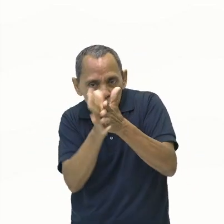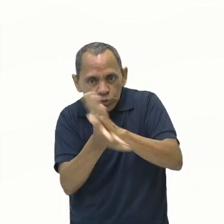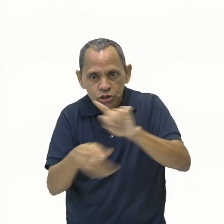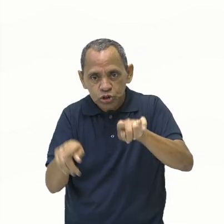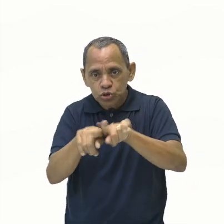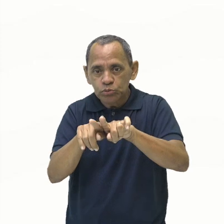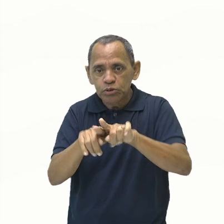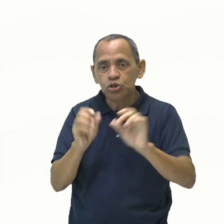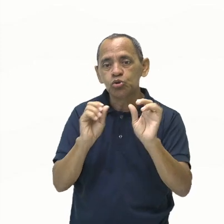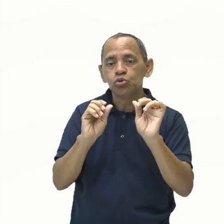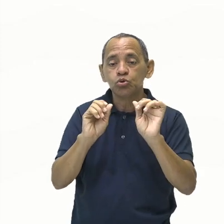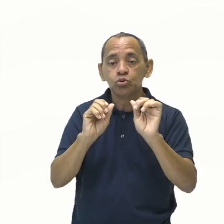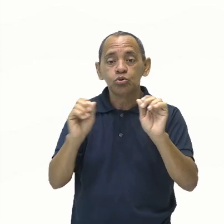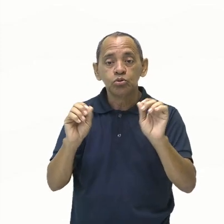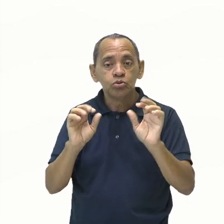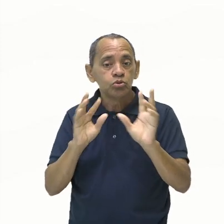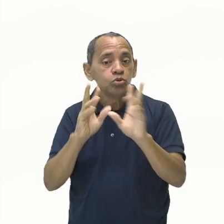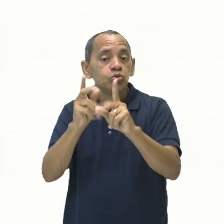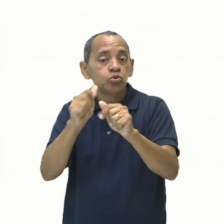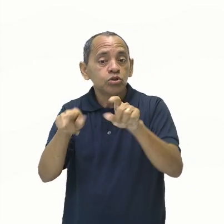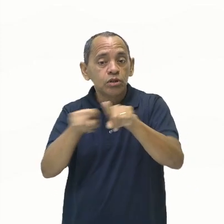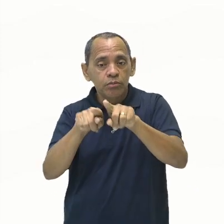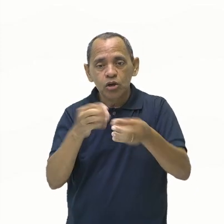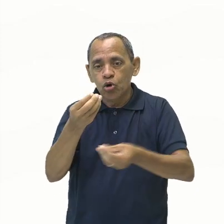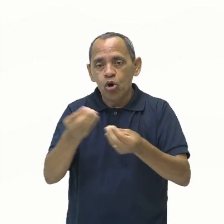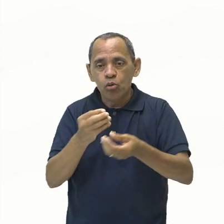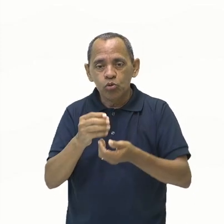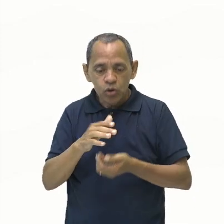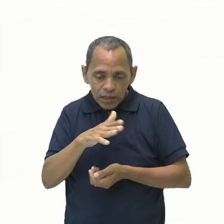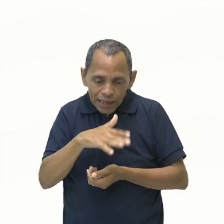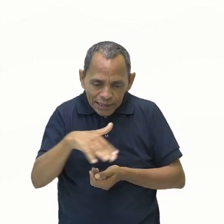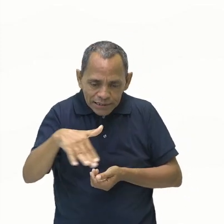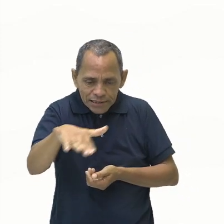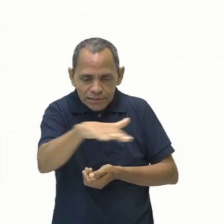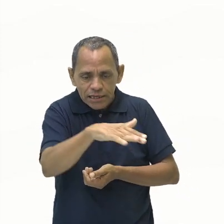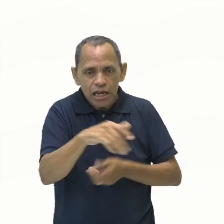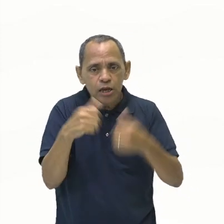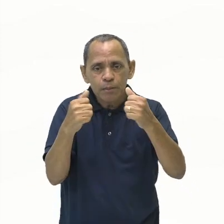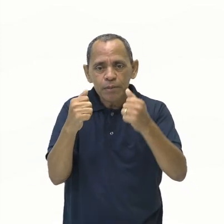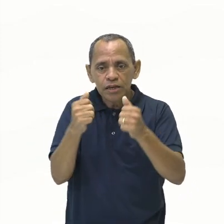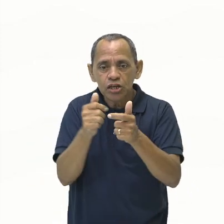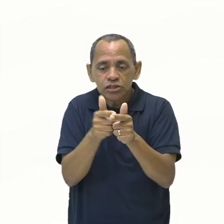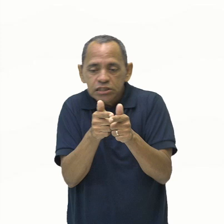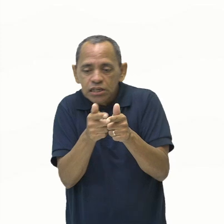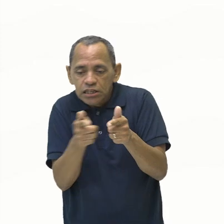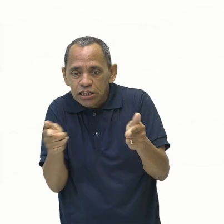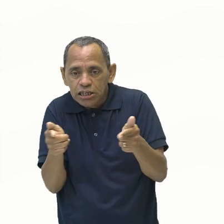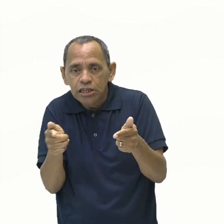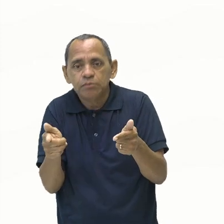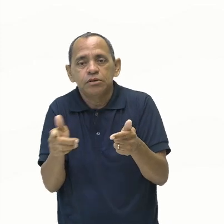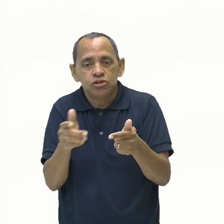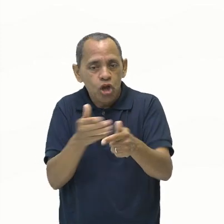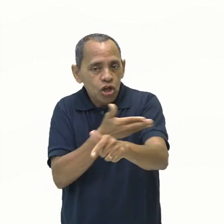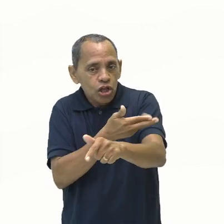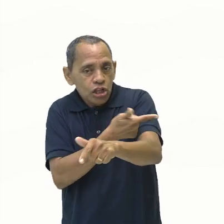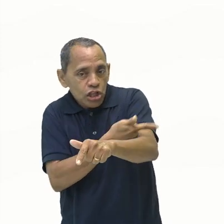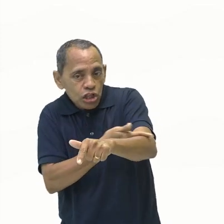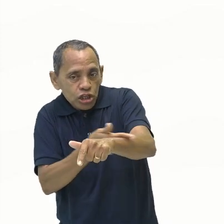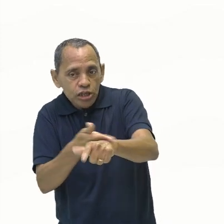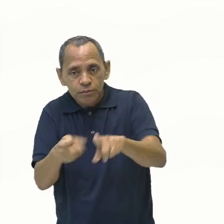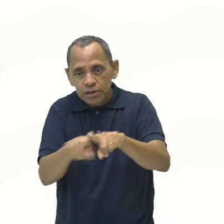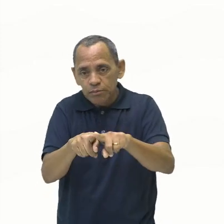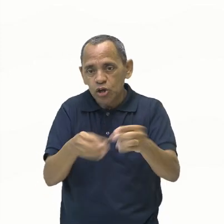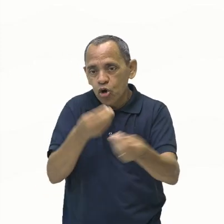e abertura de áreas. Para que seriam essas áreas, professora? Para o